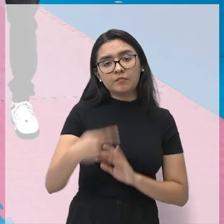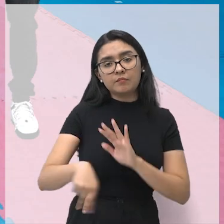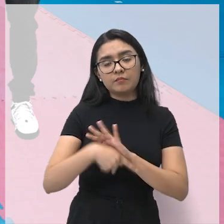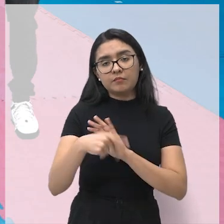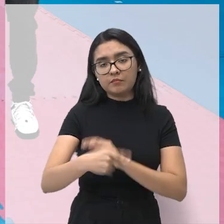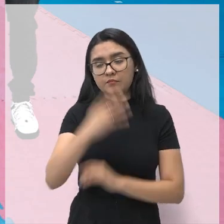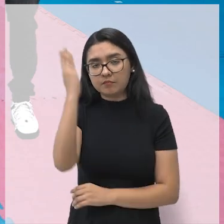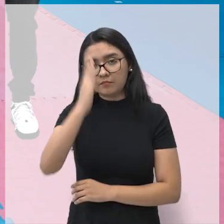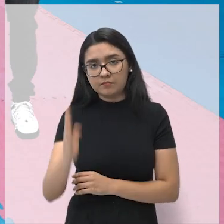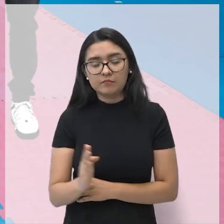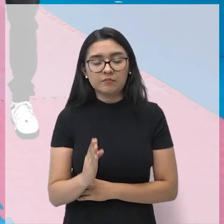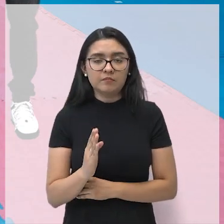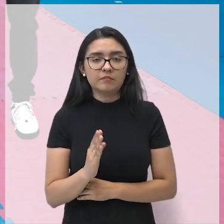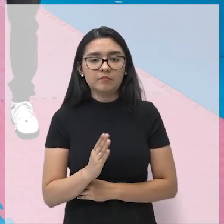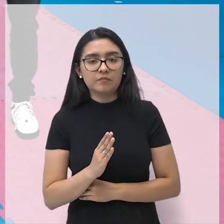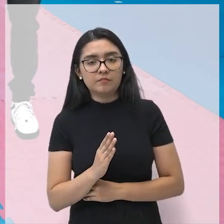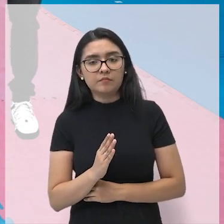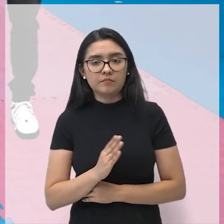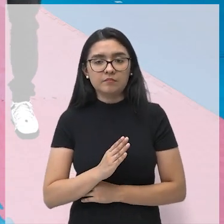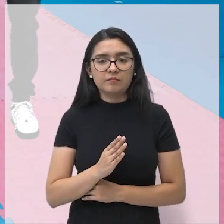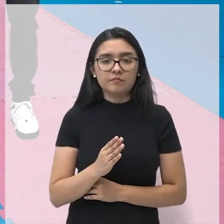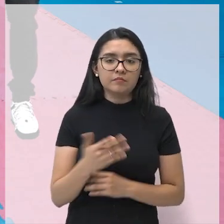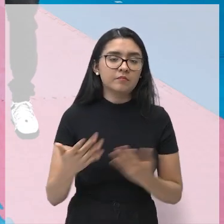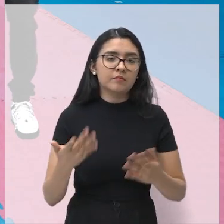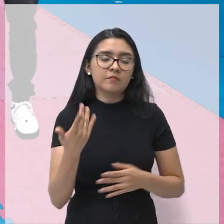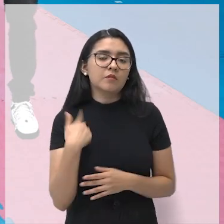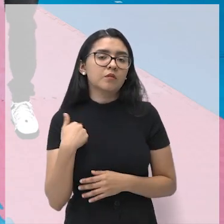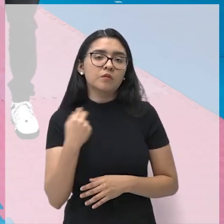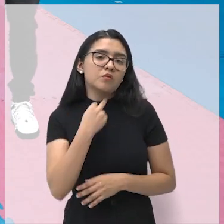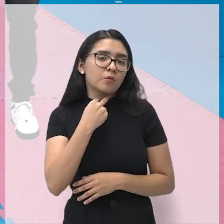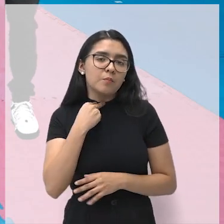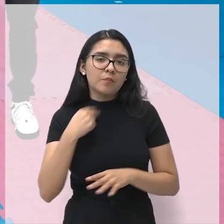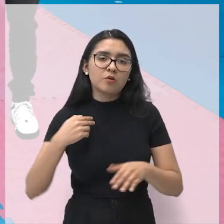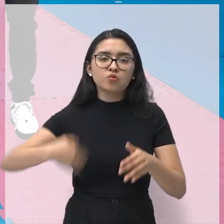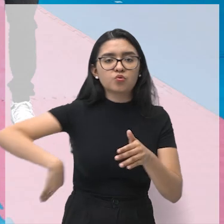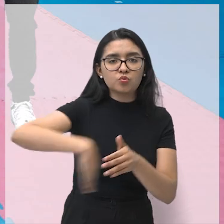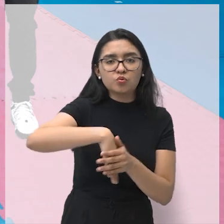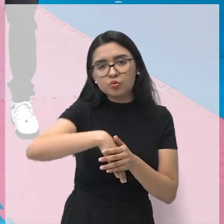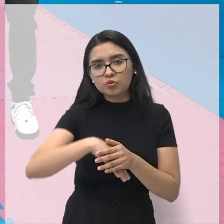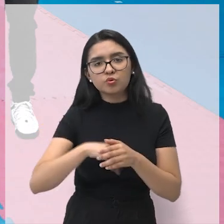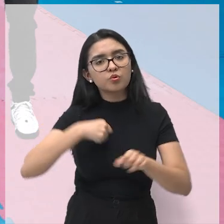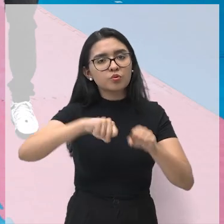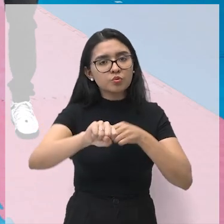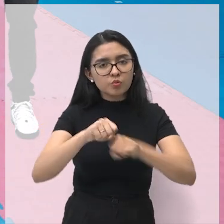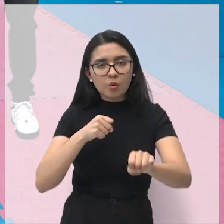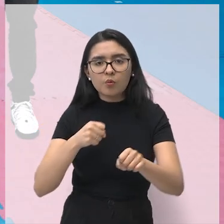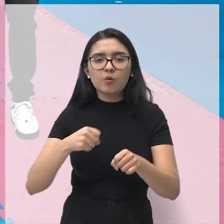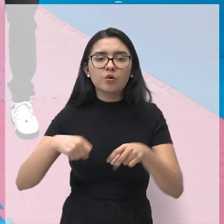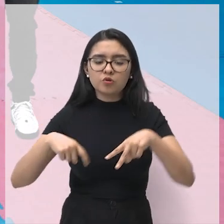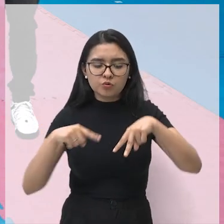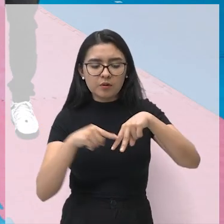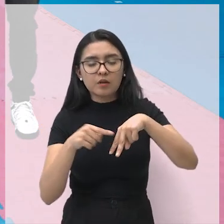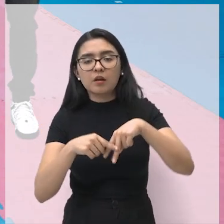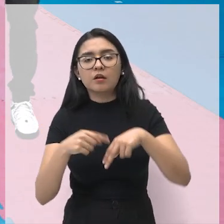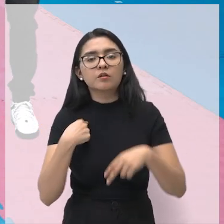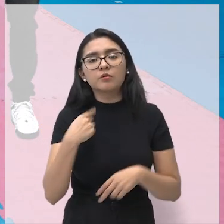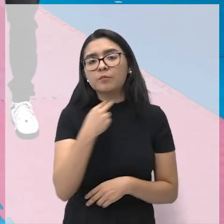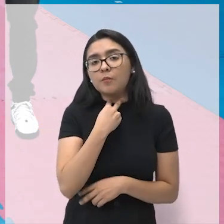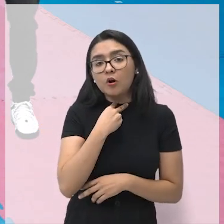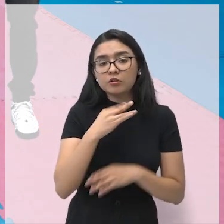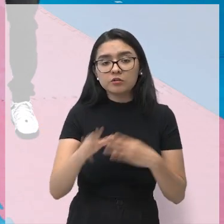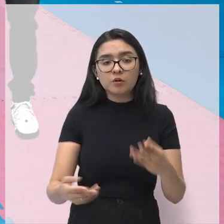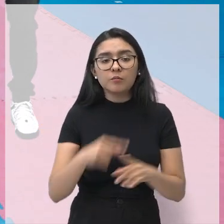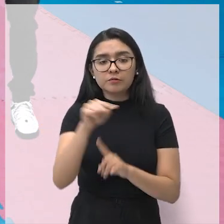no Brazilian Jiu-Jitsu, não existem chutes, socos ou joelhadas. A luta tem como principal objetivo